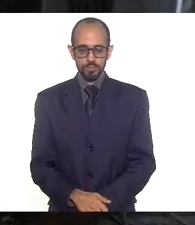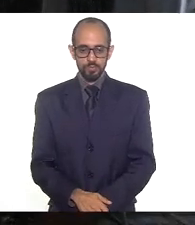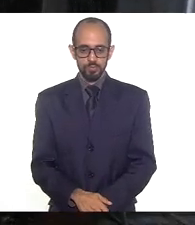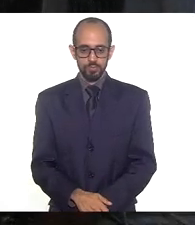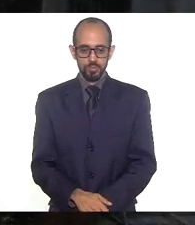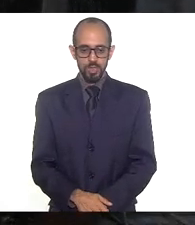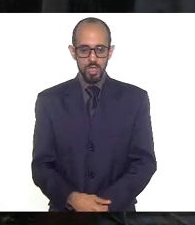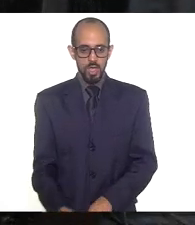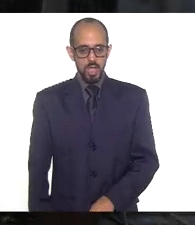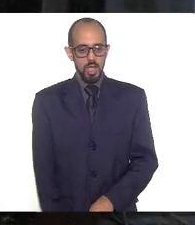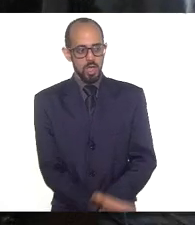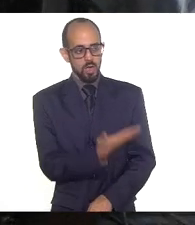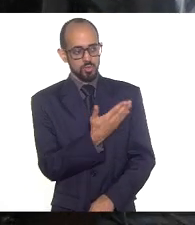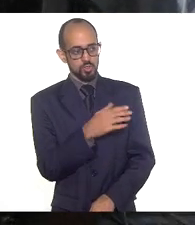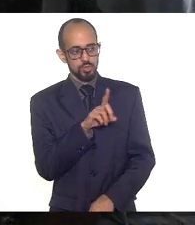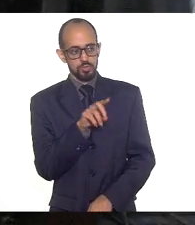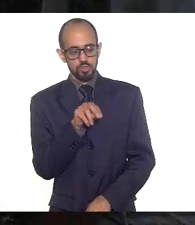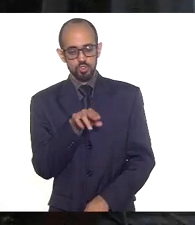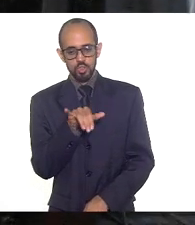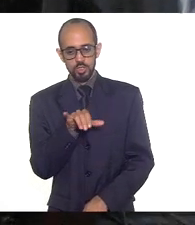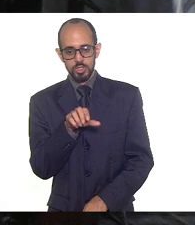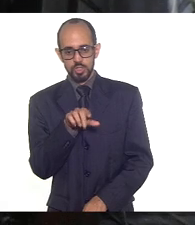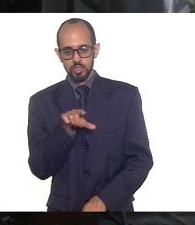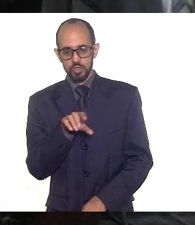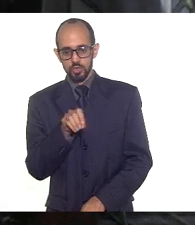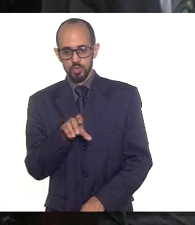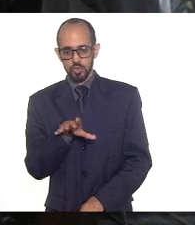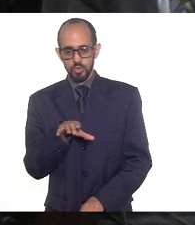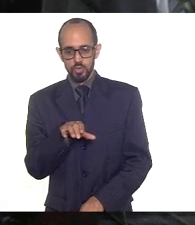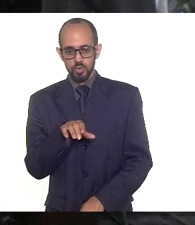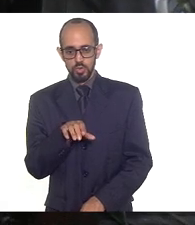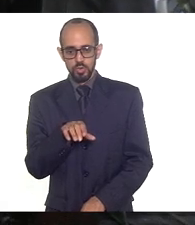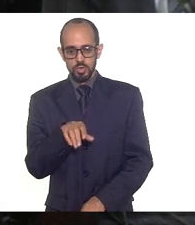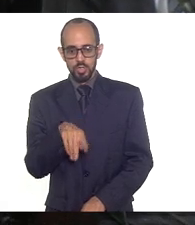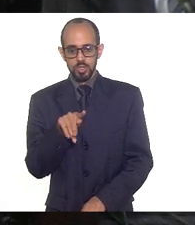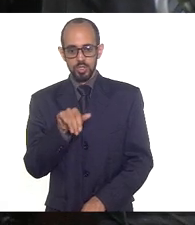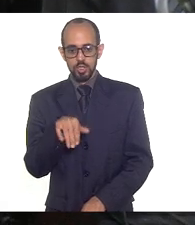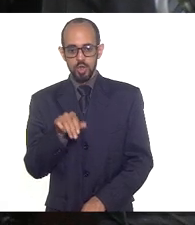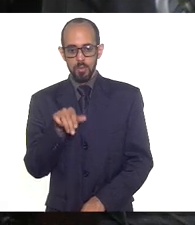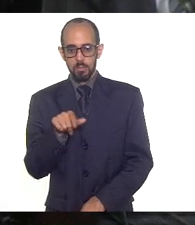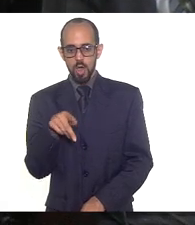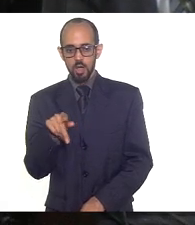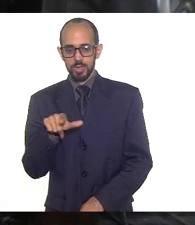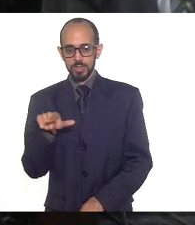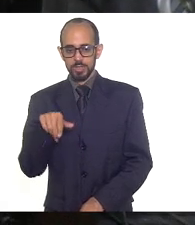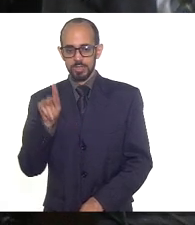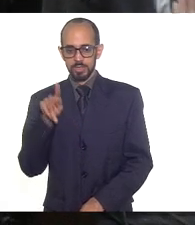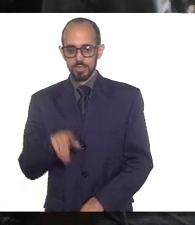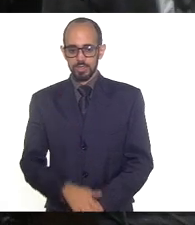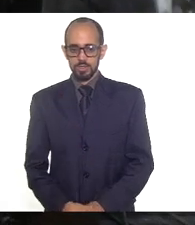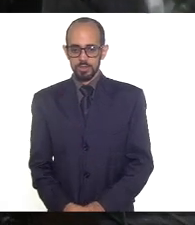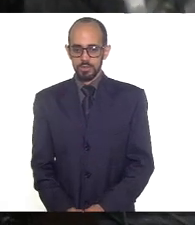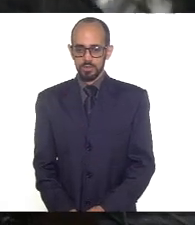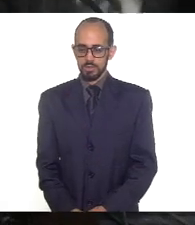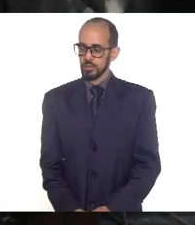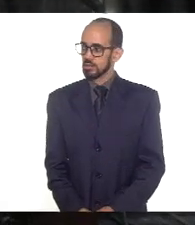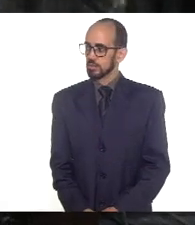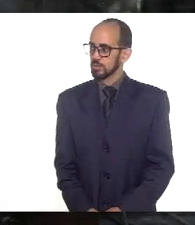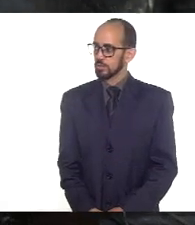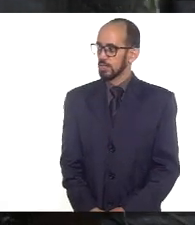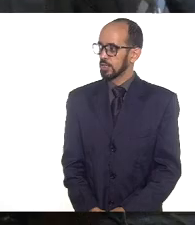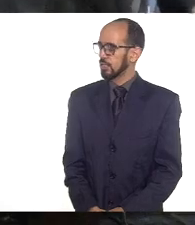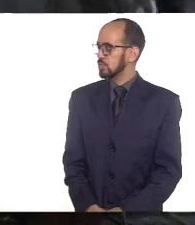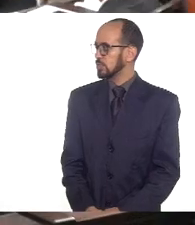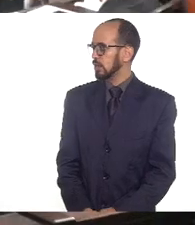autista e Barreto a Dionísio Lins estado Alexandre knoplock E aí